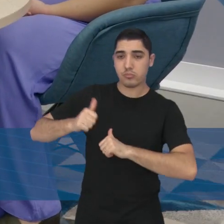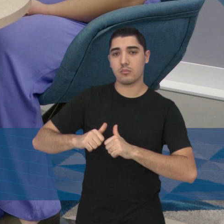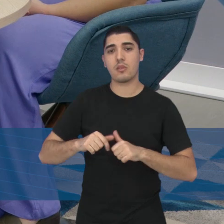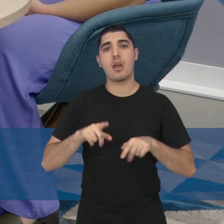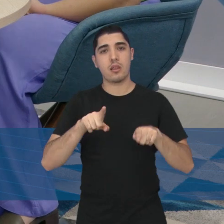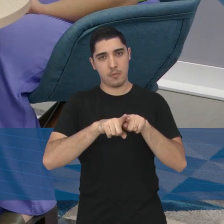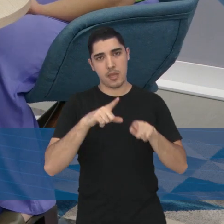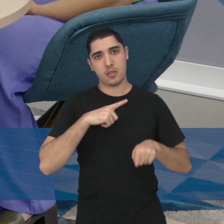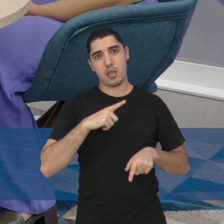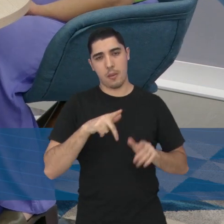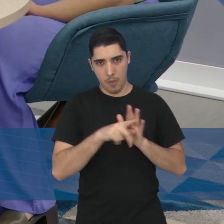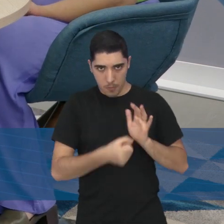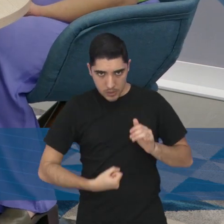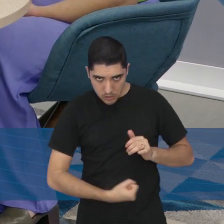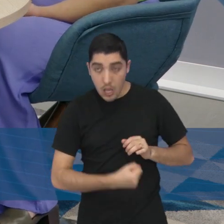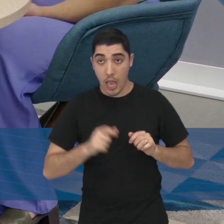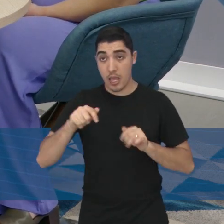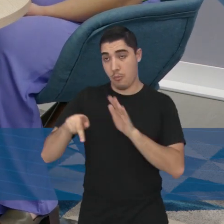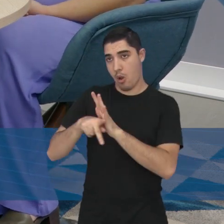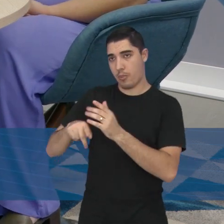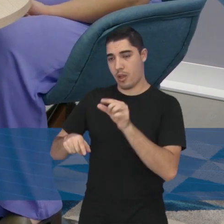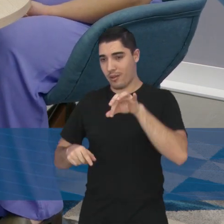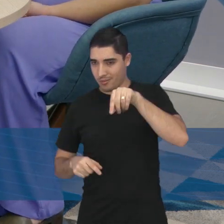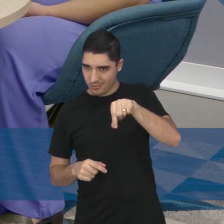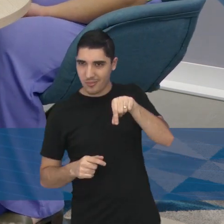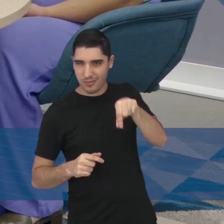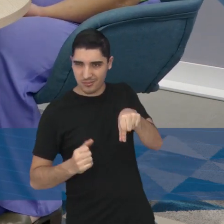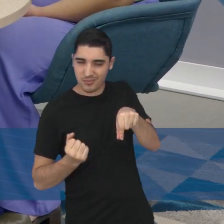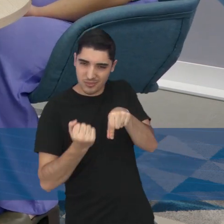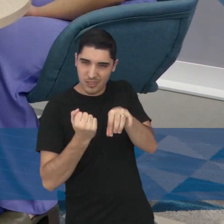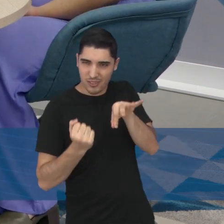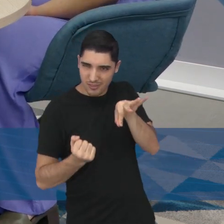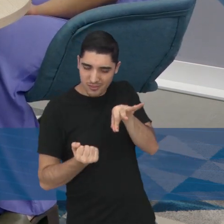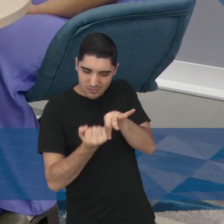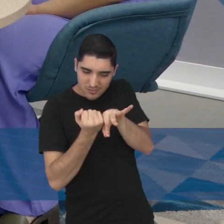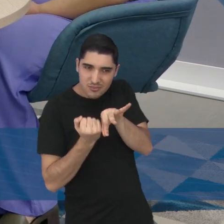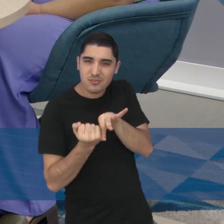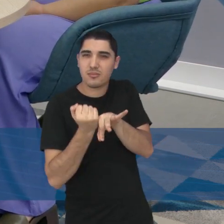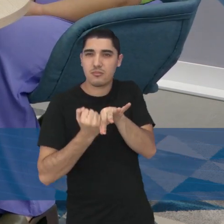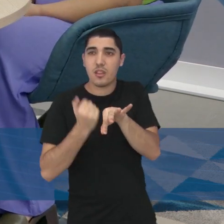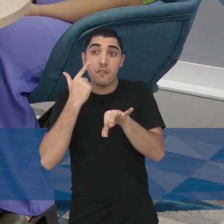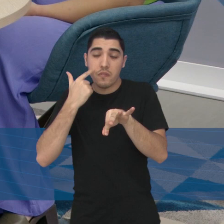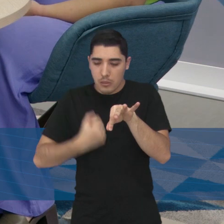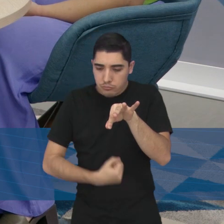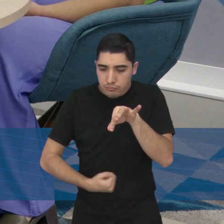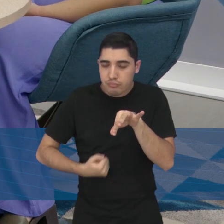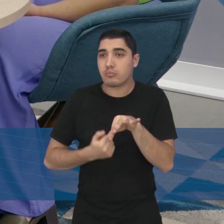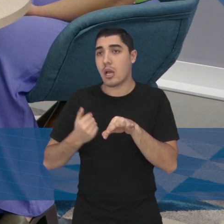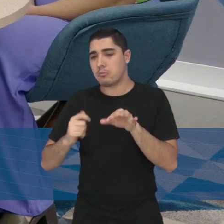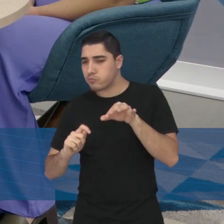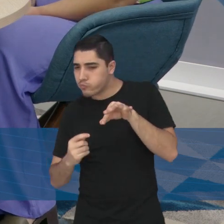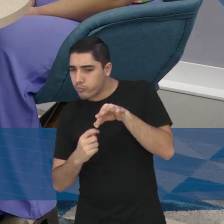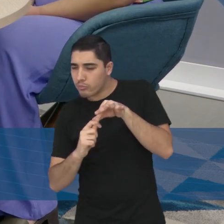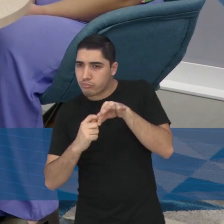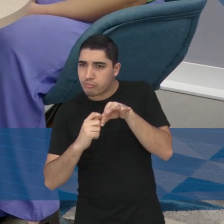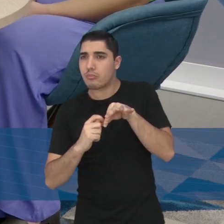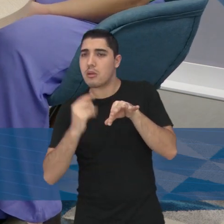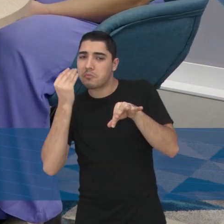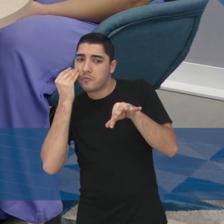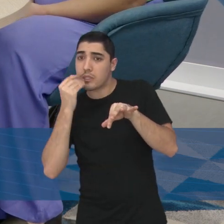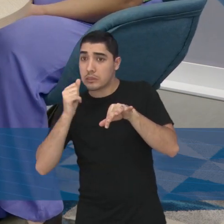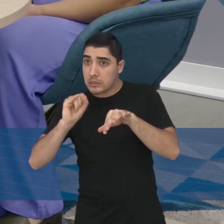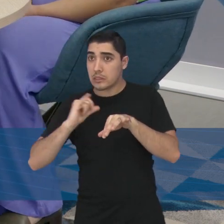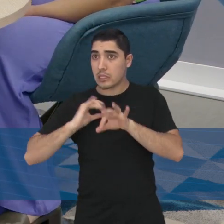ultrassonografia transvaginal para ver se o DIU está no lugar. Por que ele não garante? Porque ele está no lugar no dia do exame. Se ele vai estar no lugar no mês seguinte, eu não